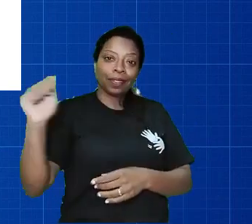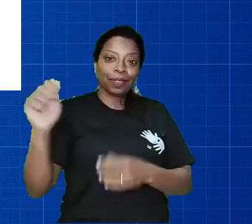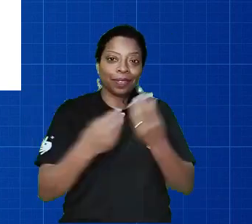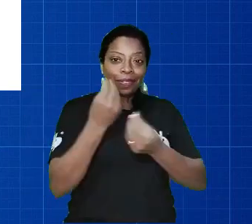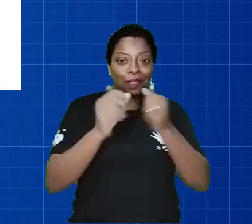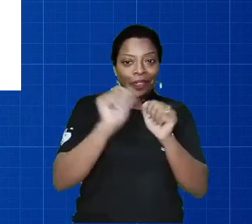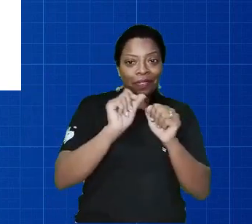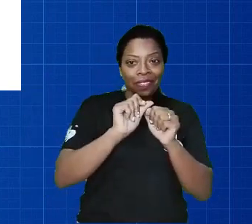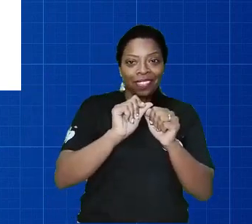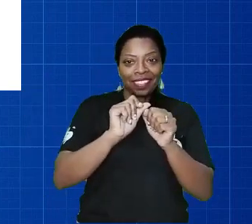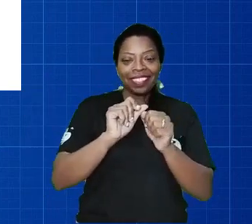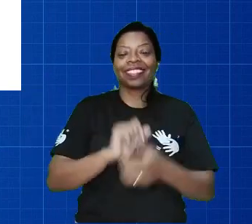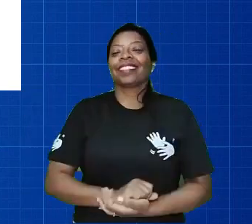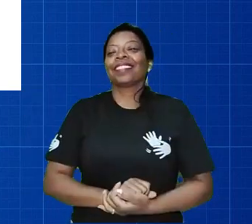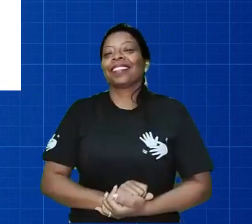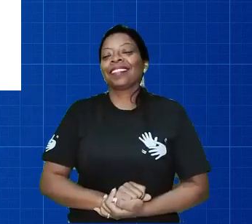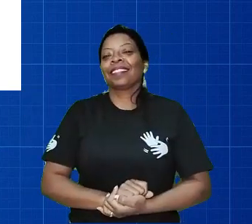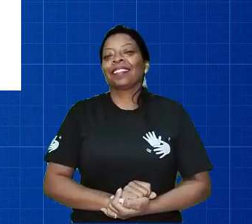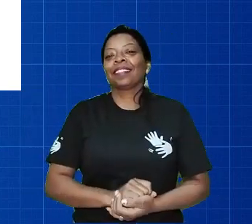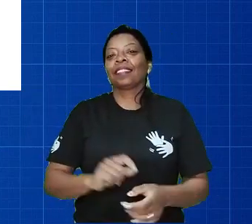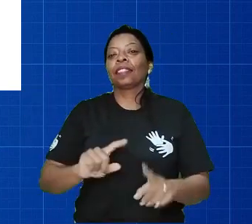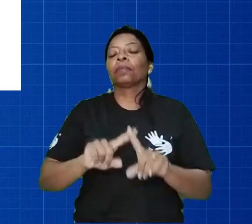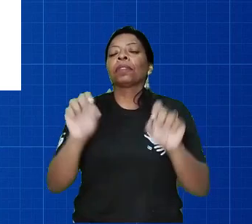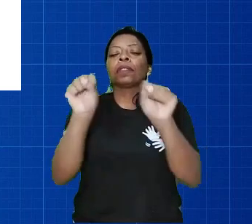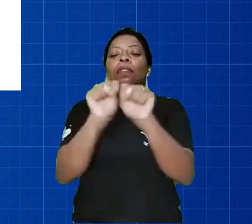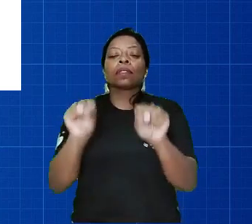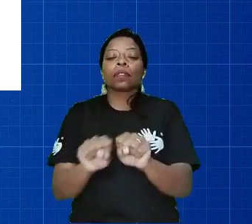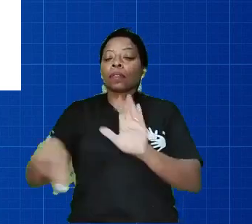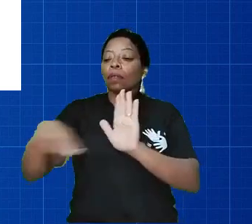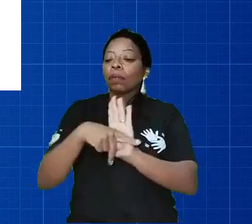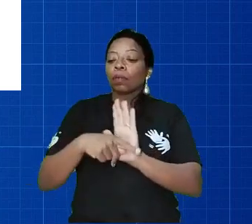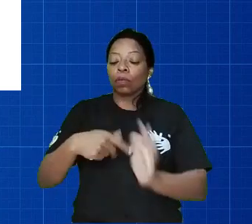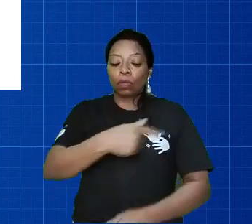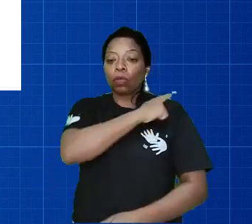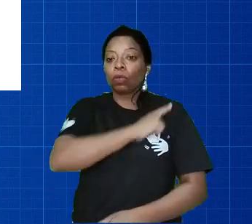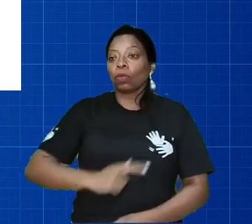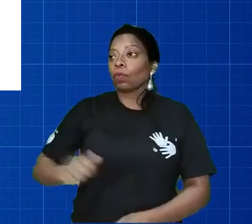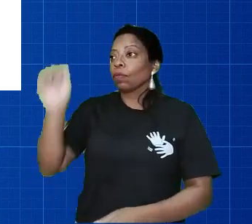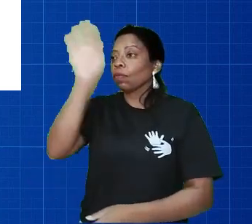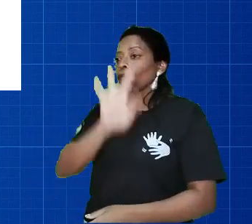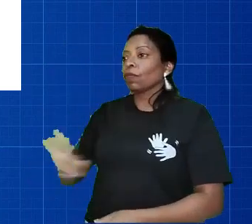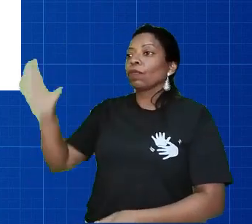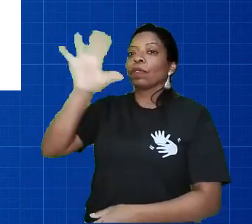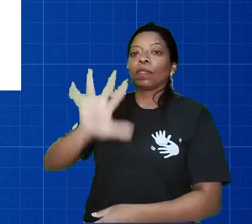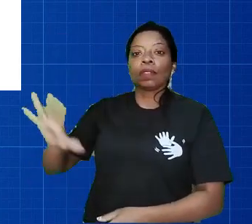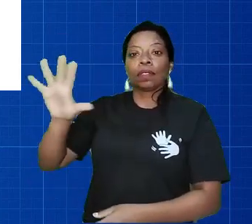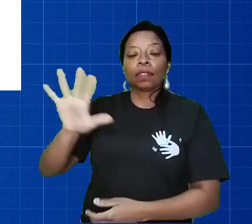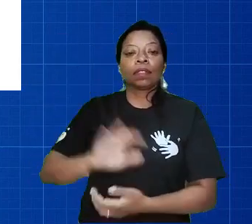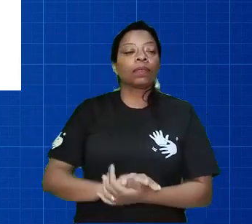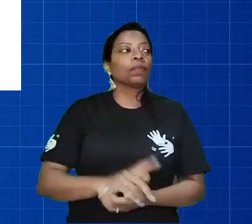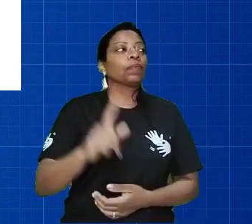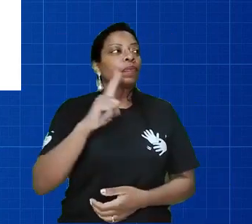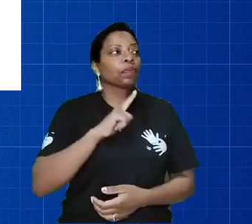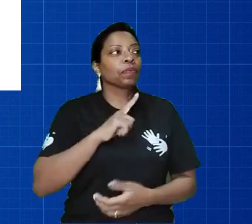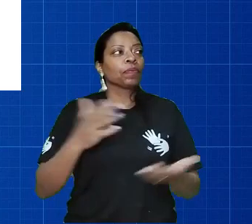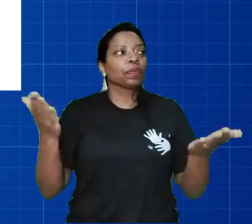Quais são os sistemas que o governo federal usa? Os principais sistemas hoje são o PDD Web,